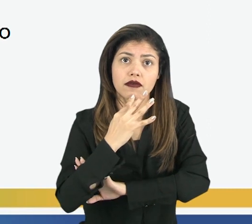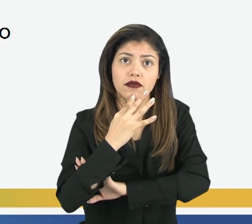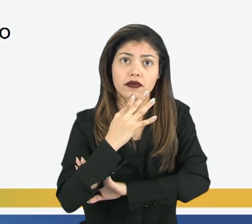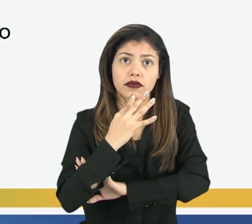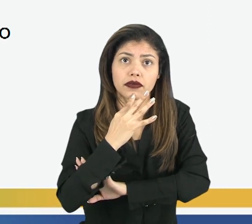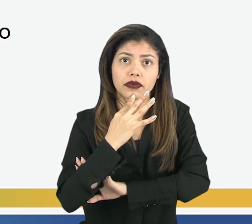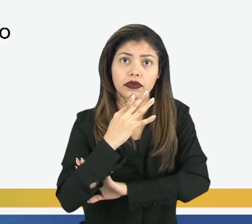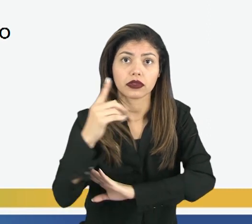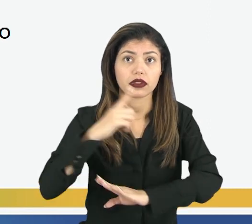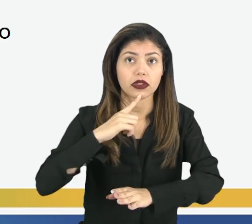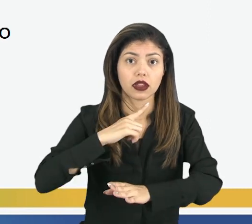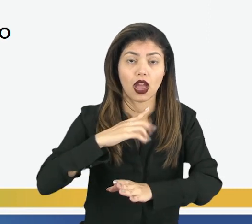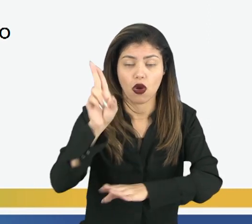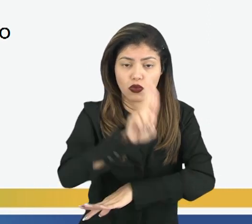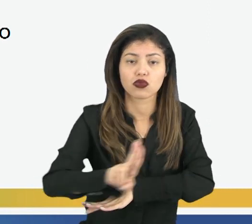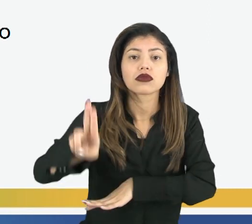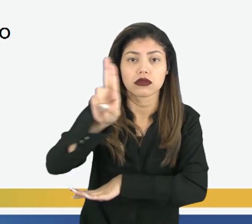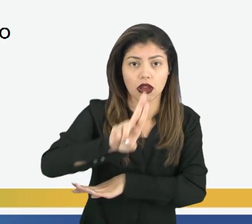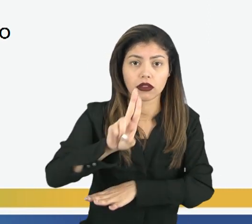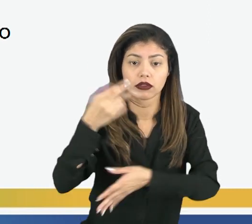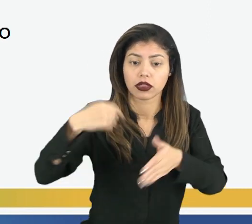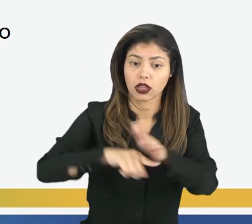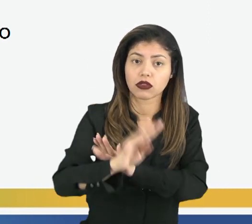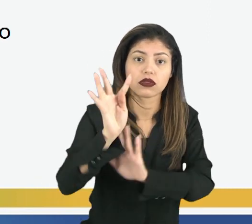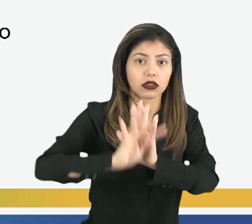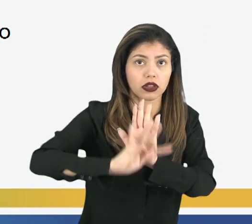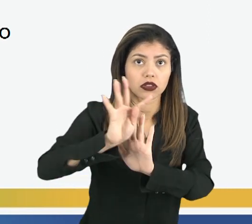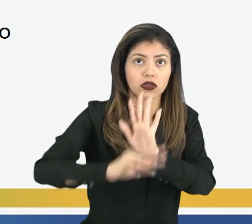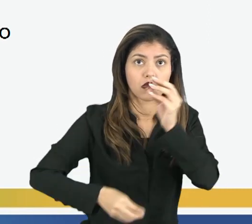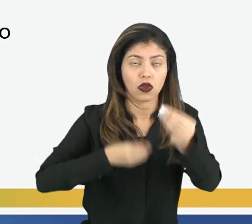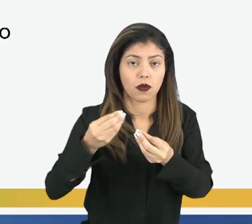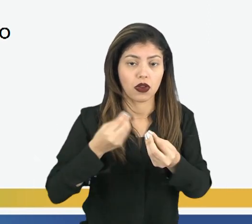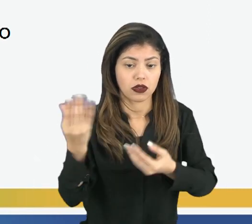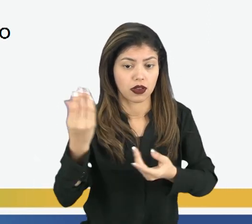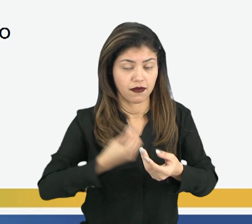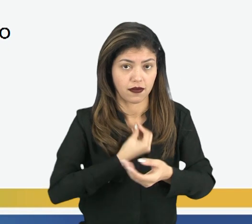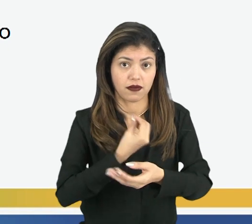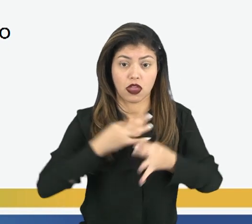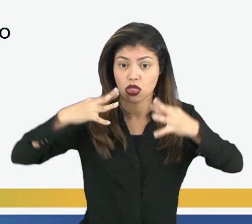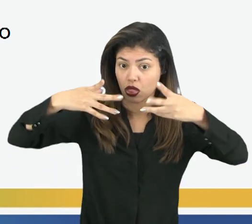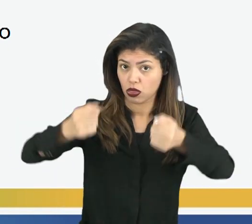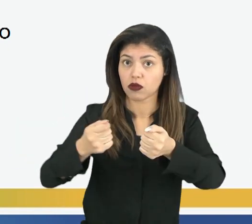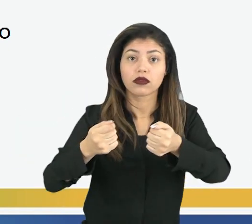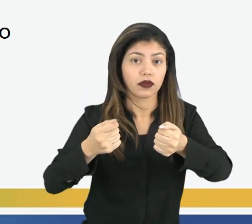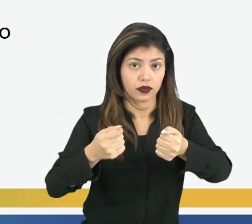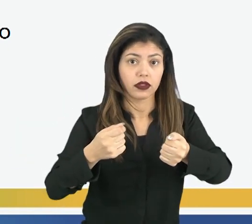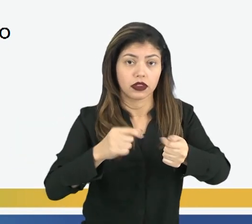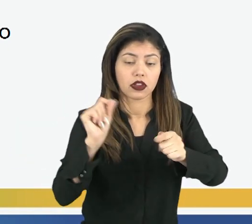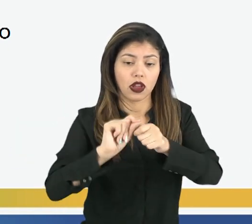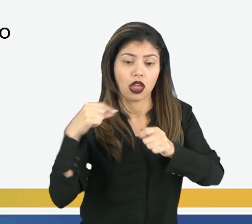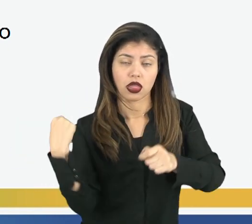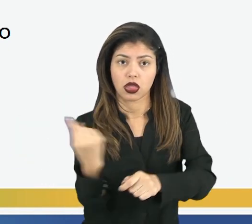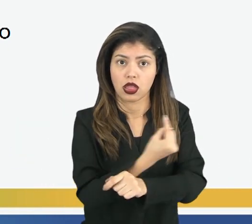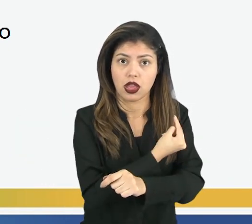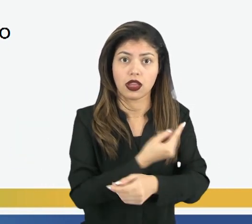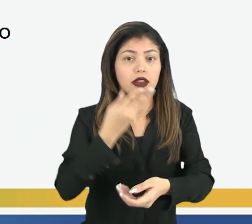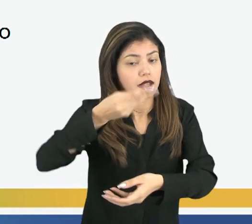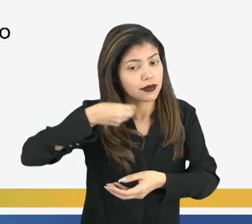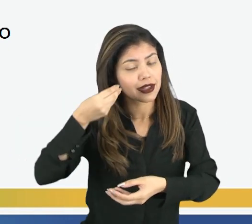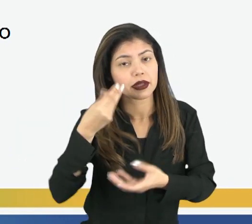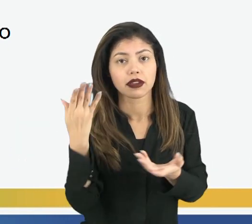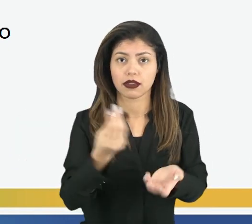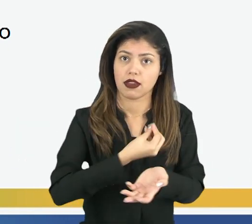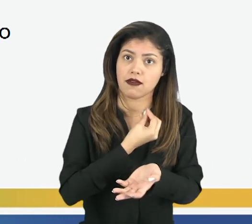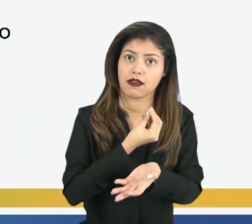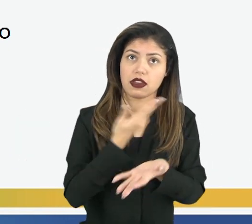os recursos que estão utilizados lá dentro, com a nossa vivência, com tudo aquilo que nós experimentamos na